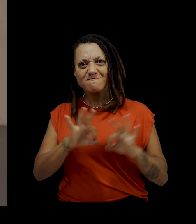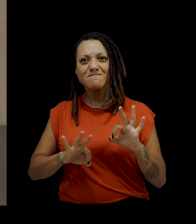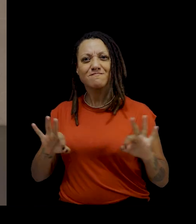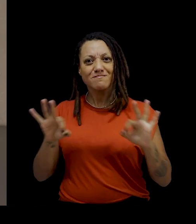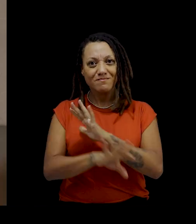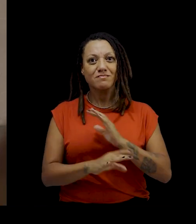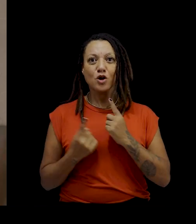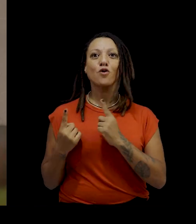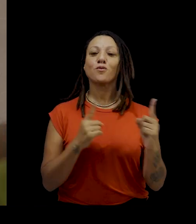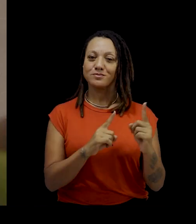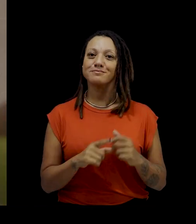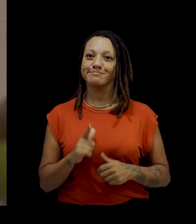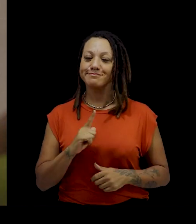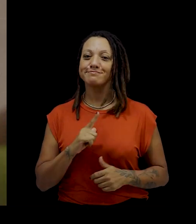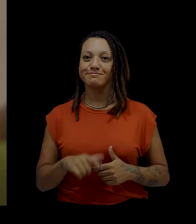elas estão.